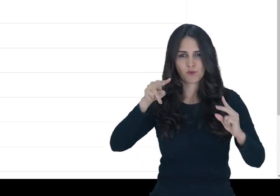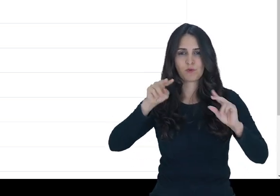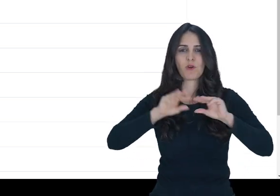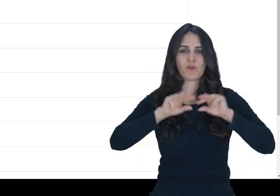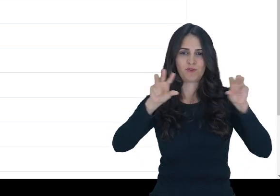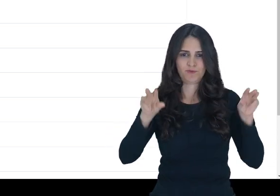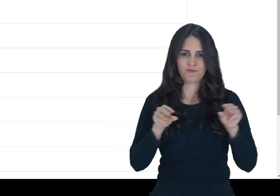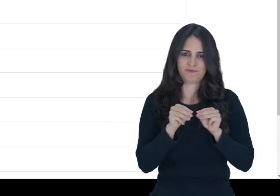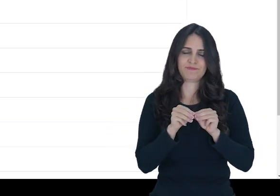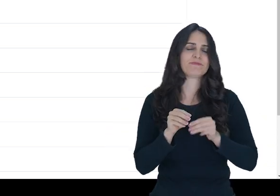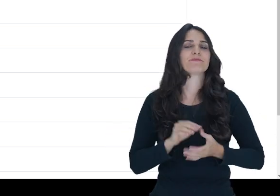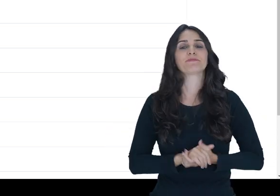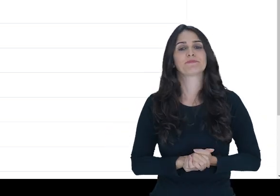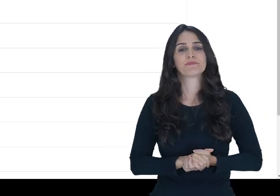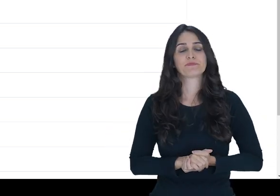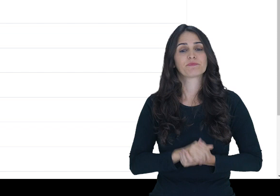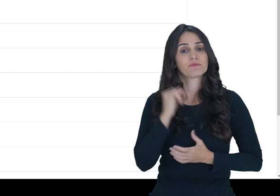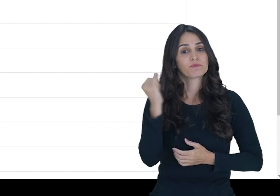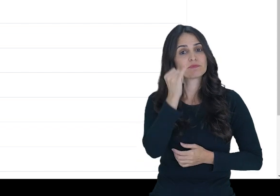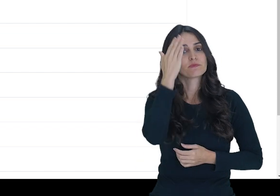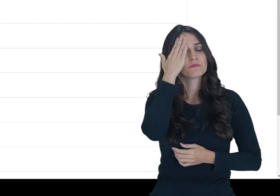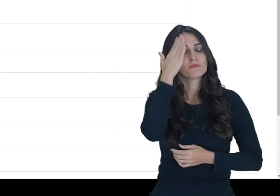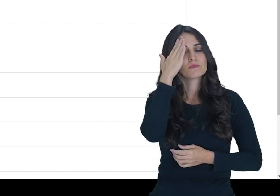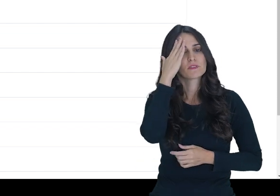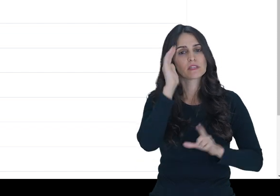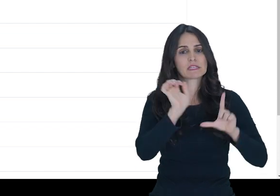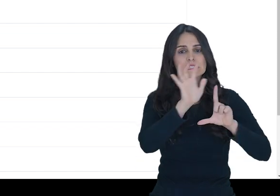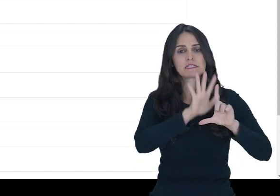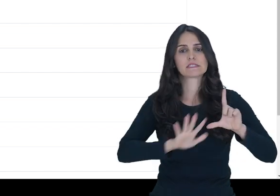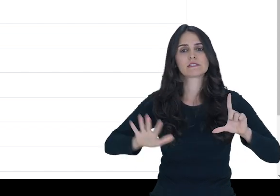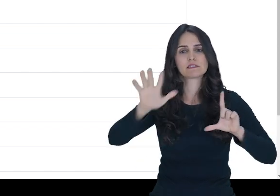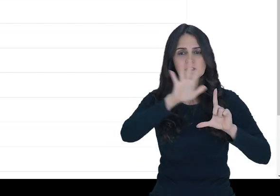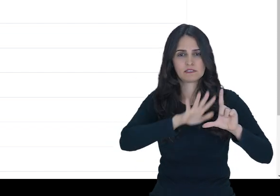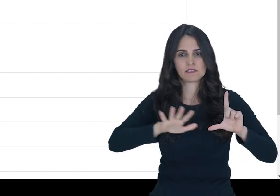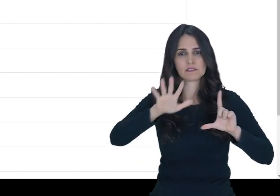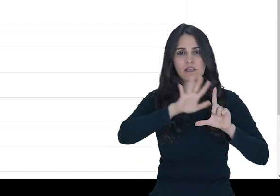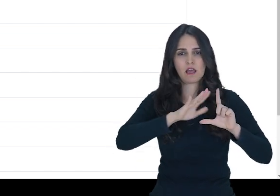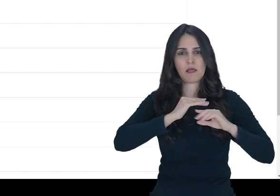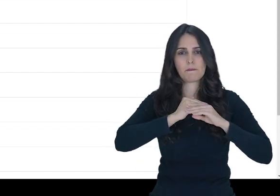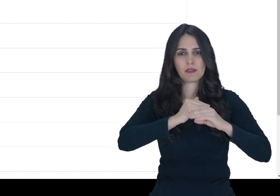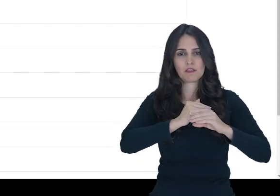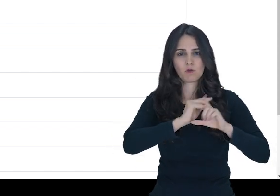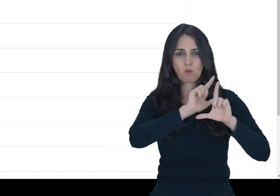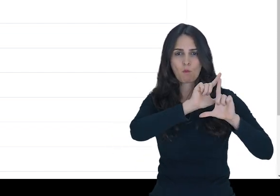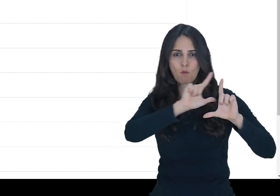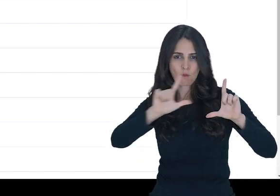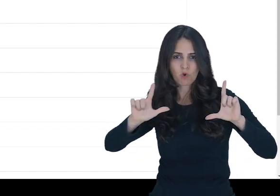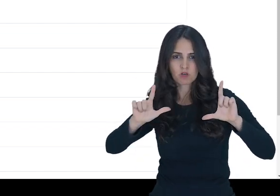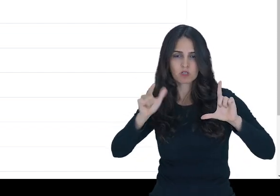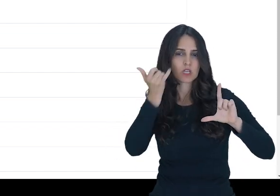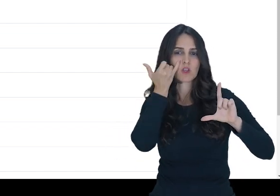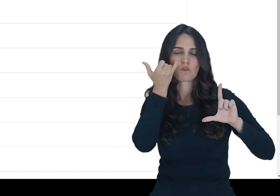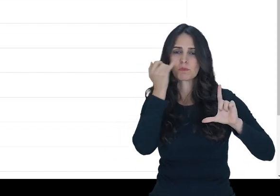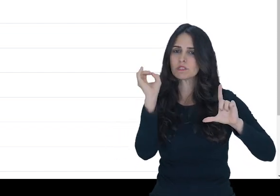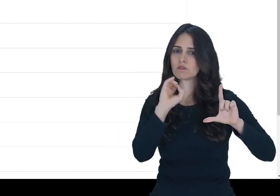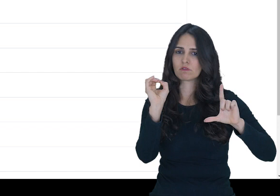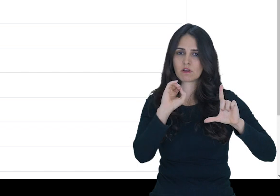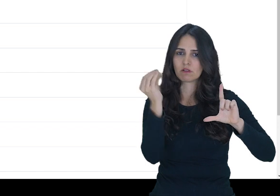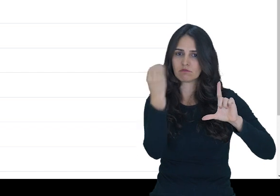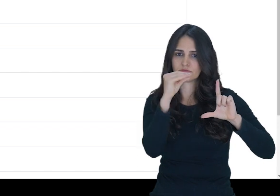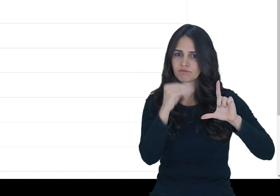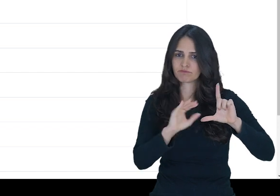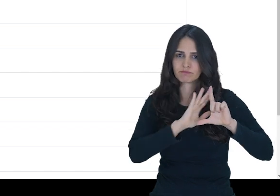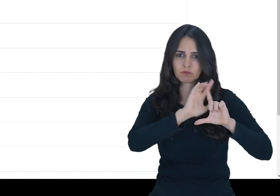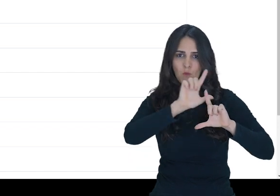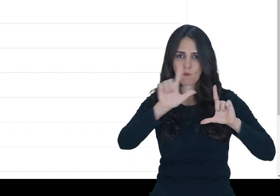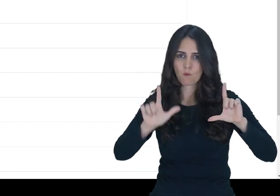versão é importante que você saiba que ao receber uma sala padrão Ou seja uma sala vazia na qual não tem ainda